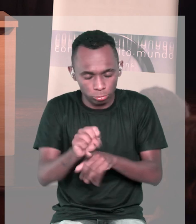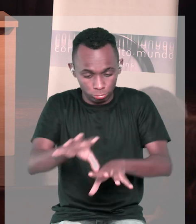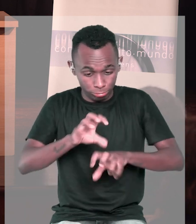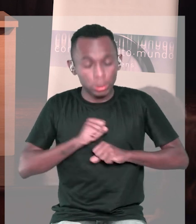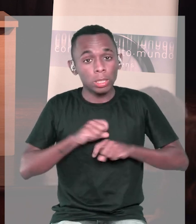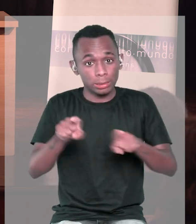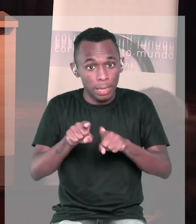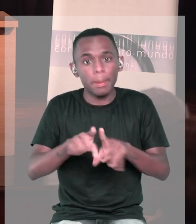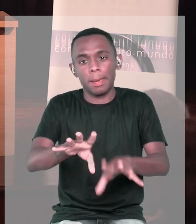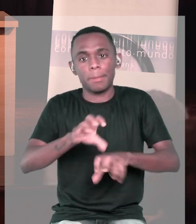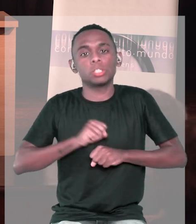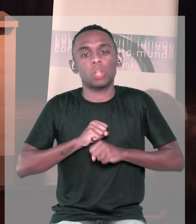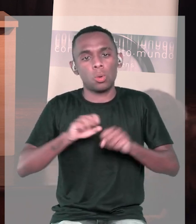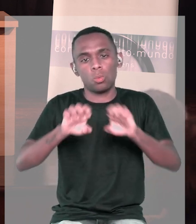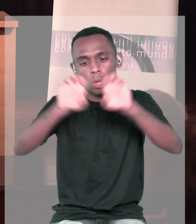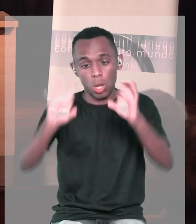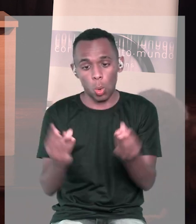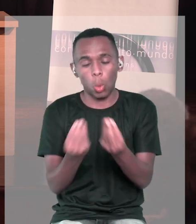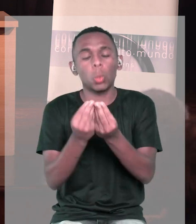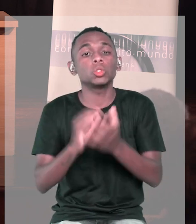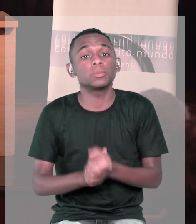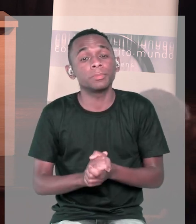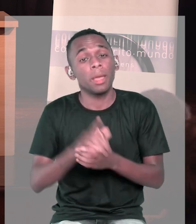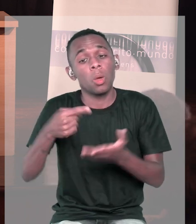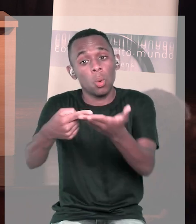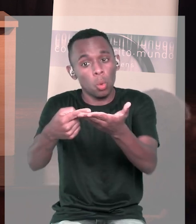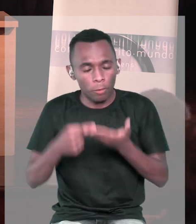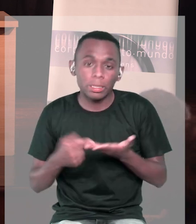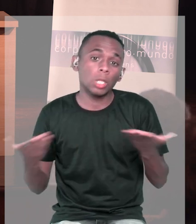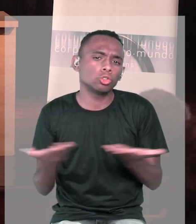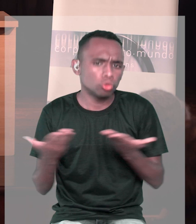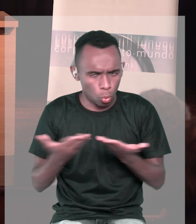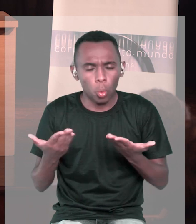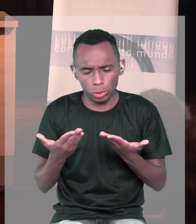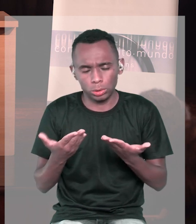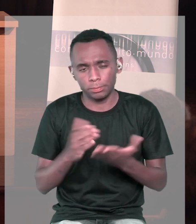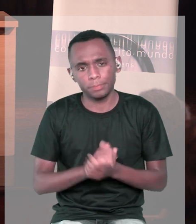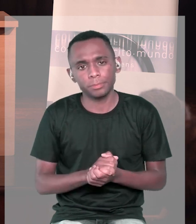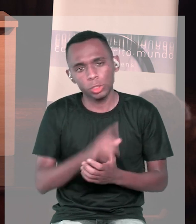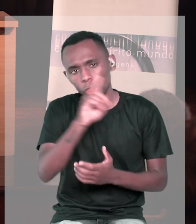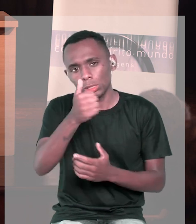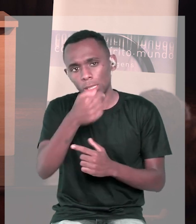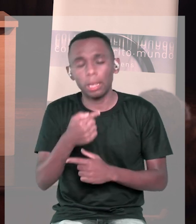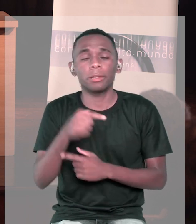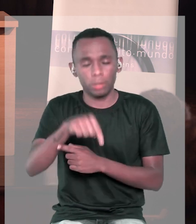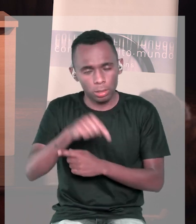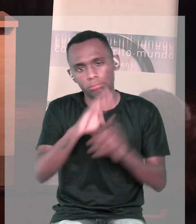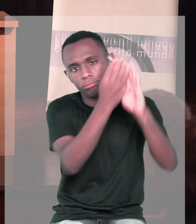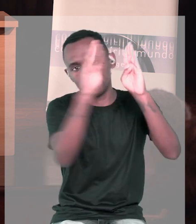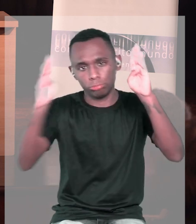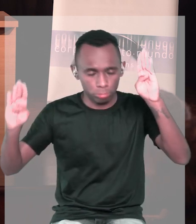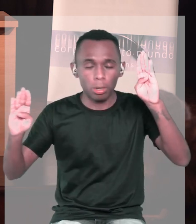predatória e apropriação ecológica. Sentados em uma mesa no palco estão o convidado Frédéric Gros e seu